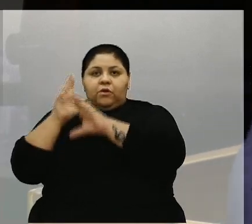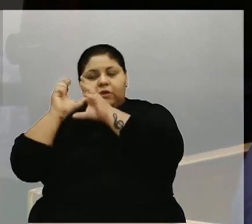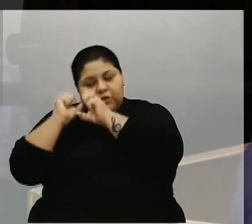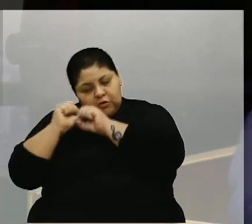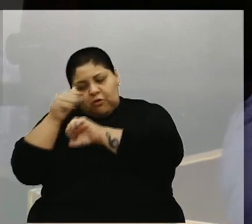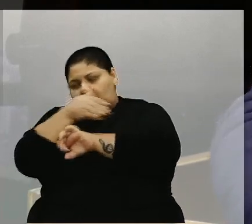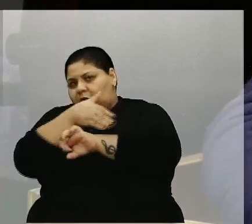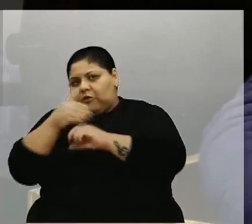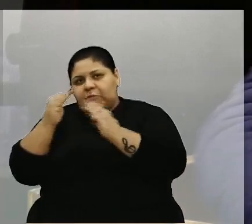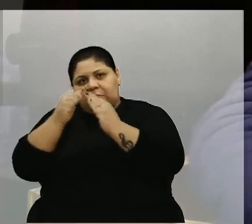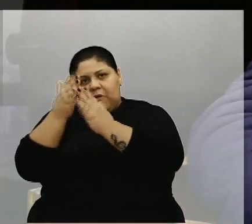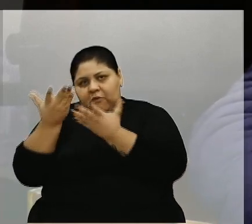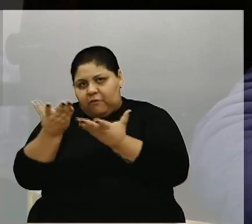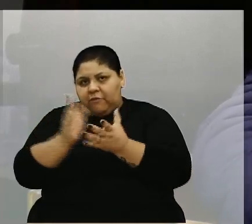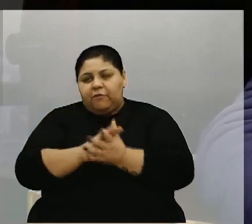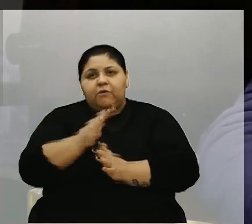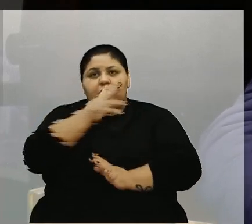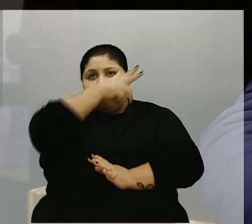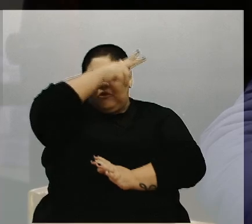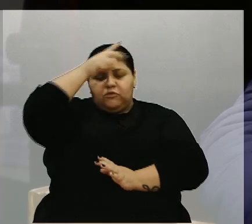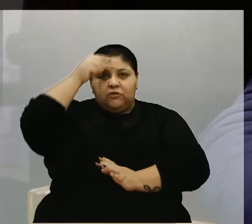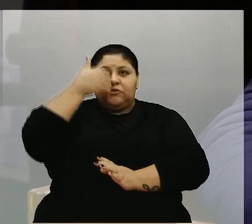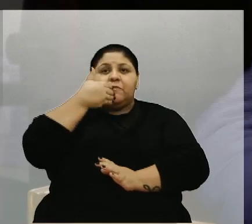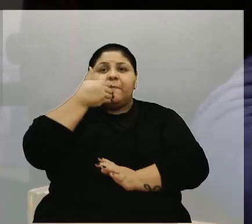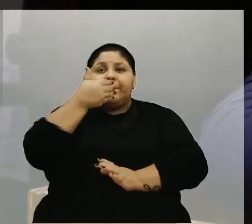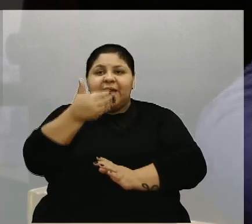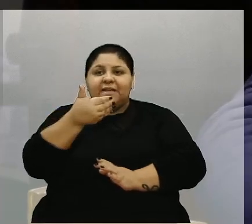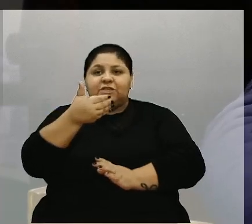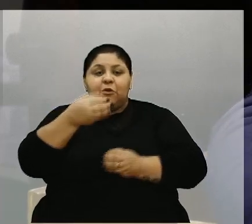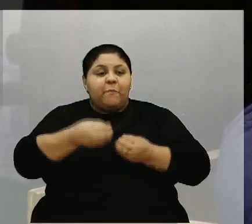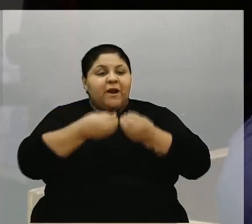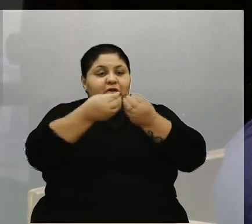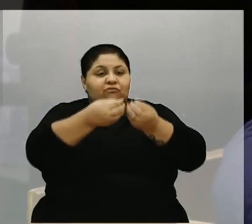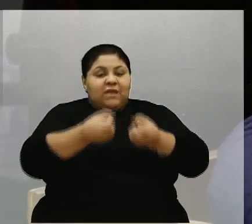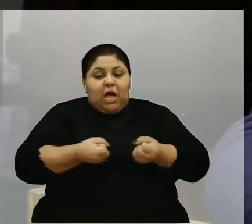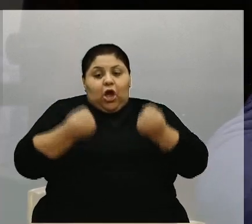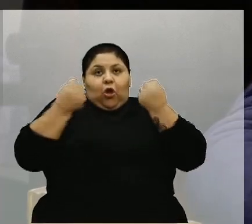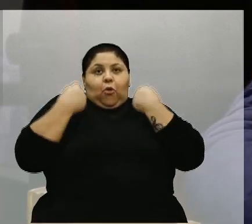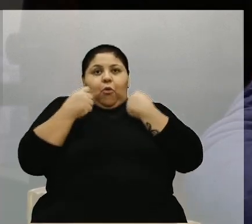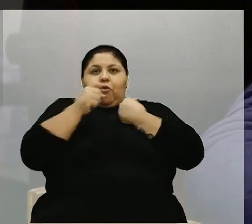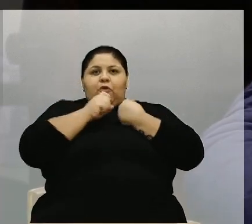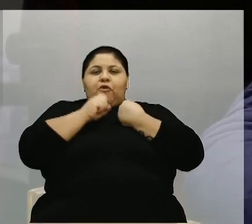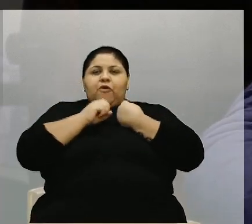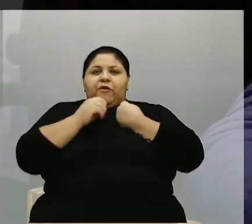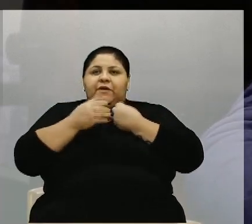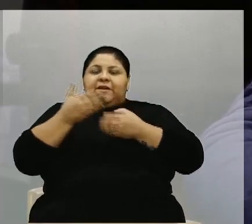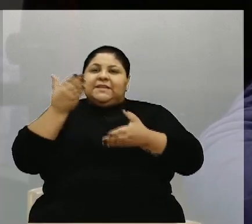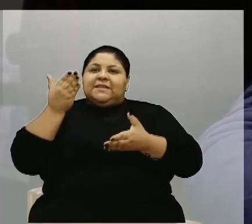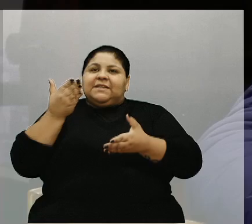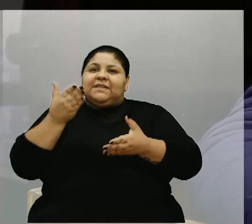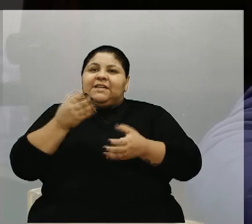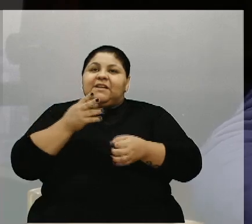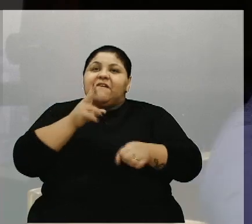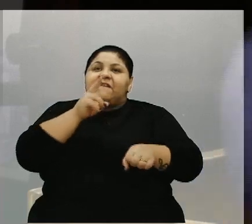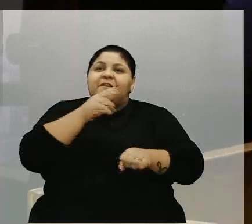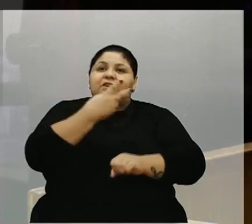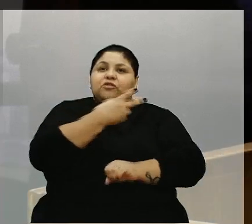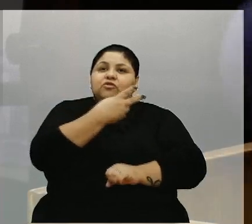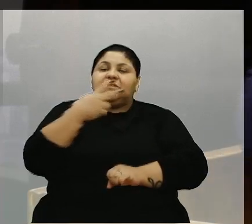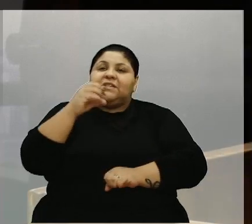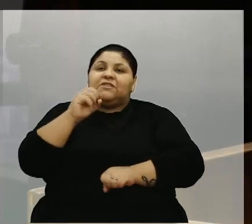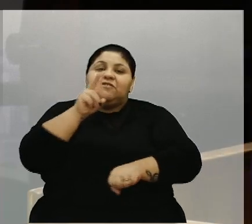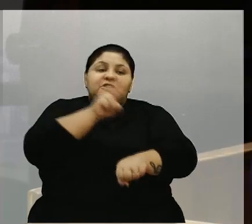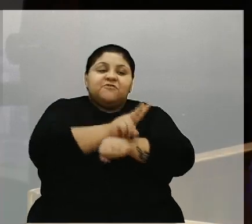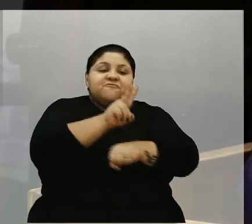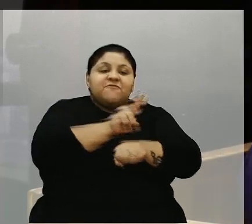prefeito conclama a não dar cobertor, vereador Renato. Sabe quantas vagas em casa de passagem nós temos? 220. Então